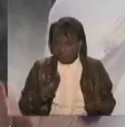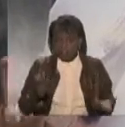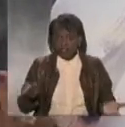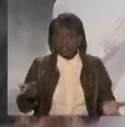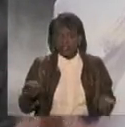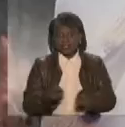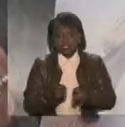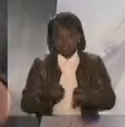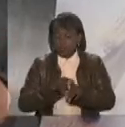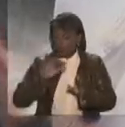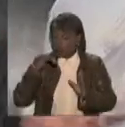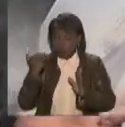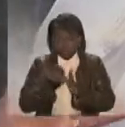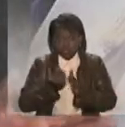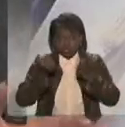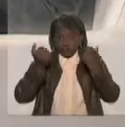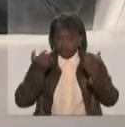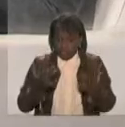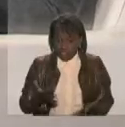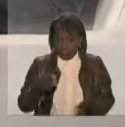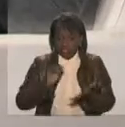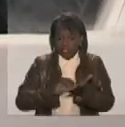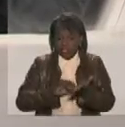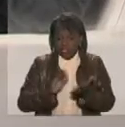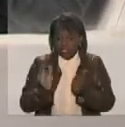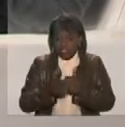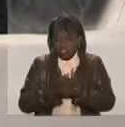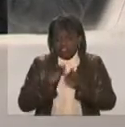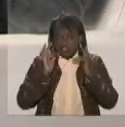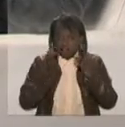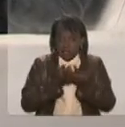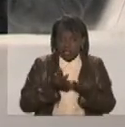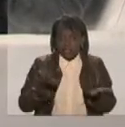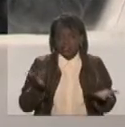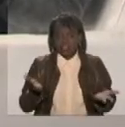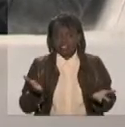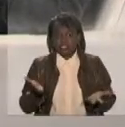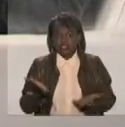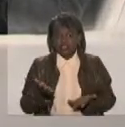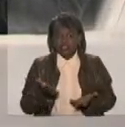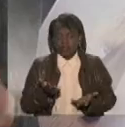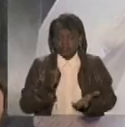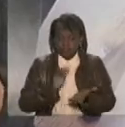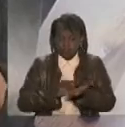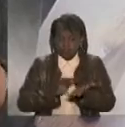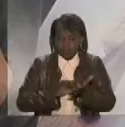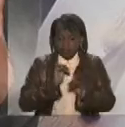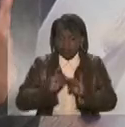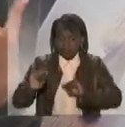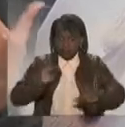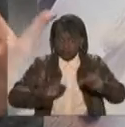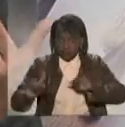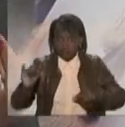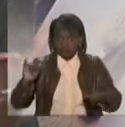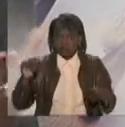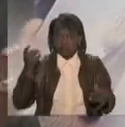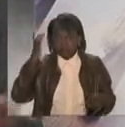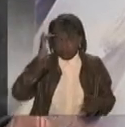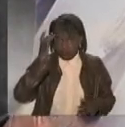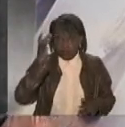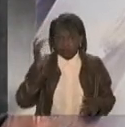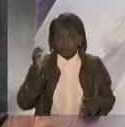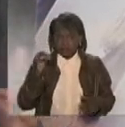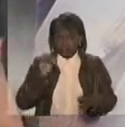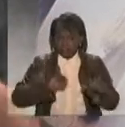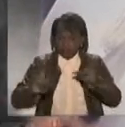não. Também, dentro de tudo que a gente pode saber, de falta de acolhimento dos pais dessas adolescentes, de falta de informação, por mais que a gente